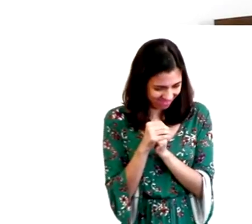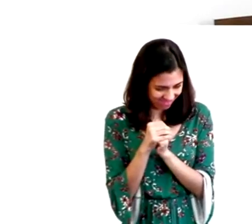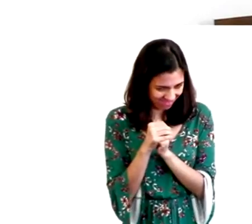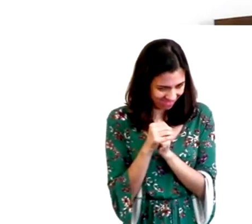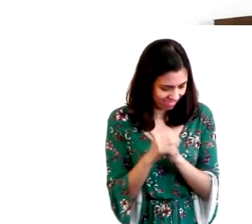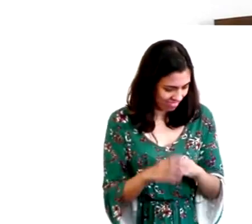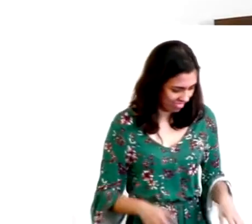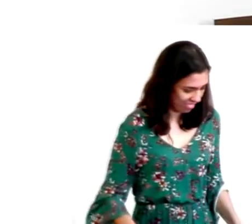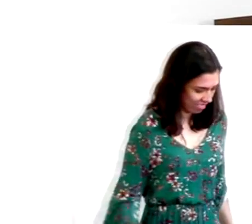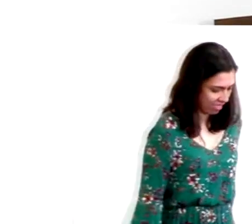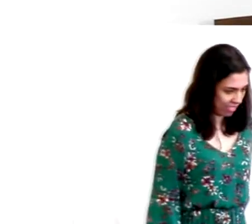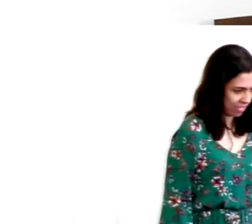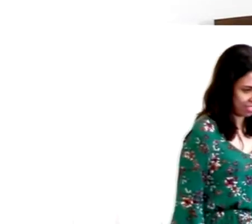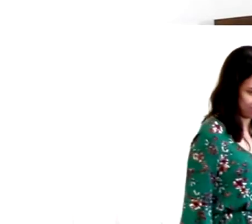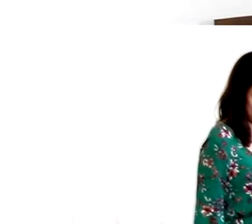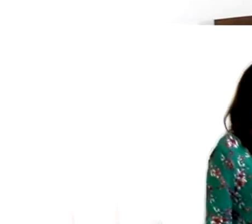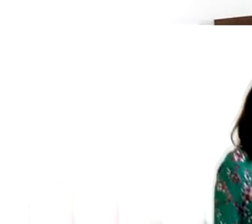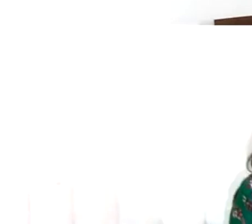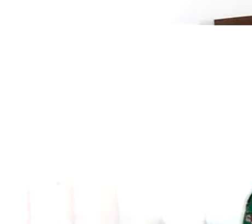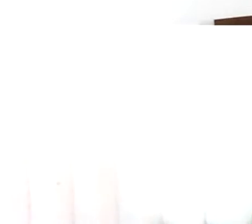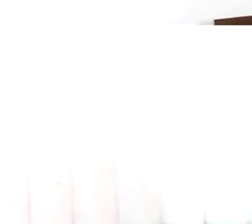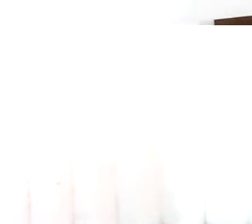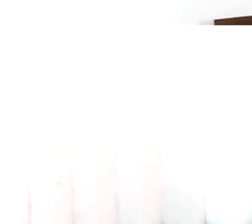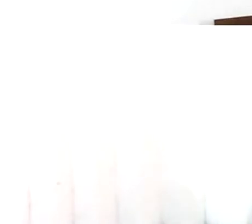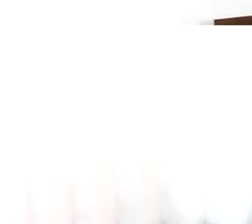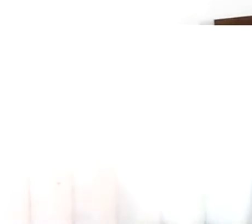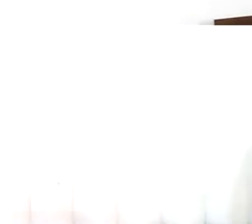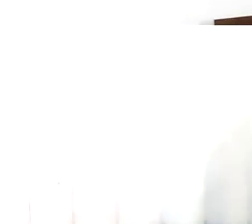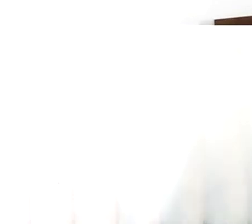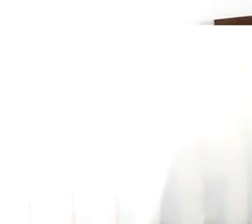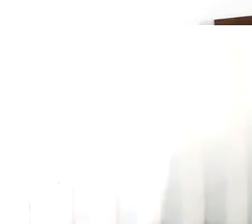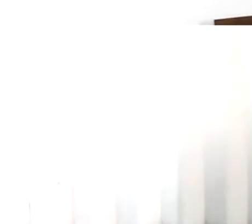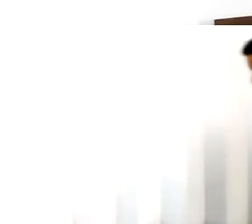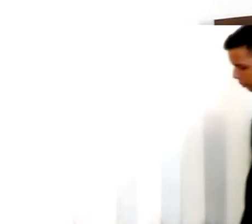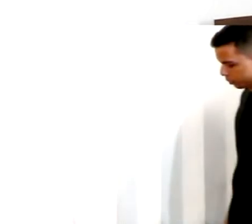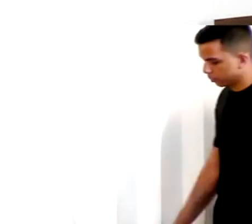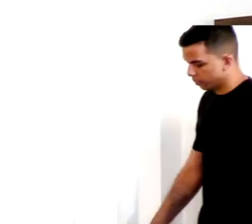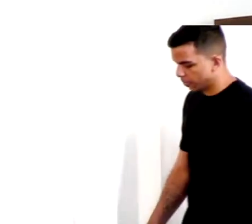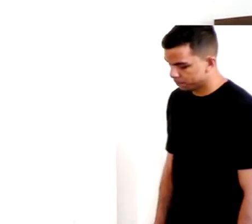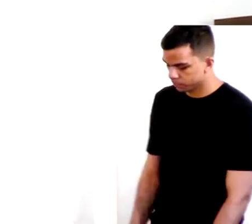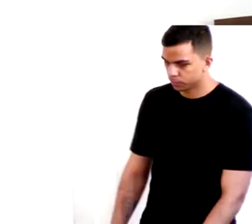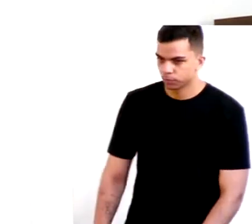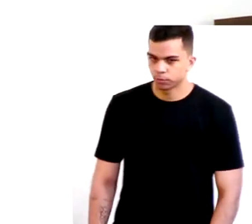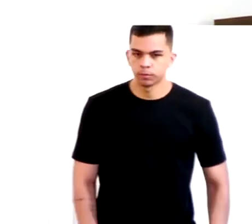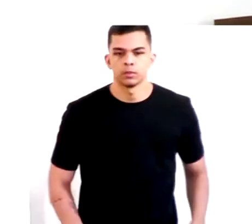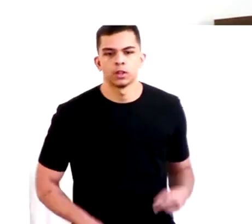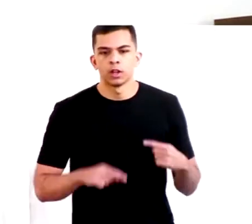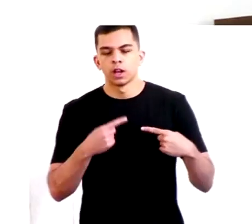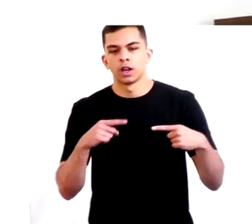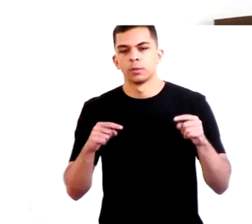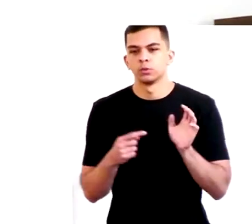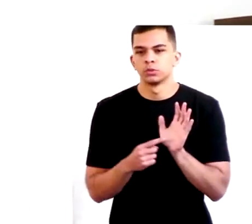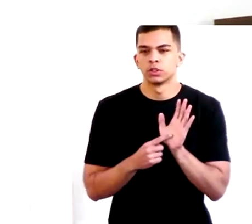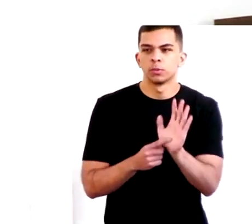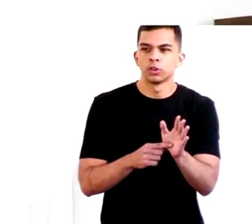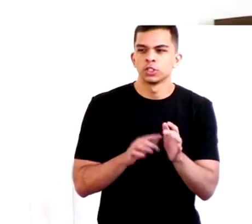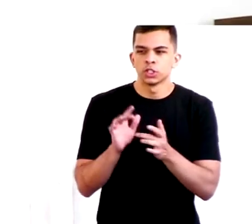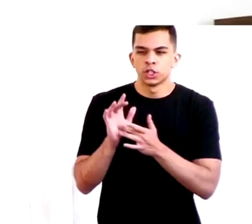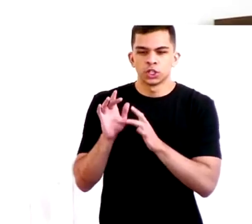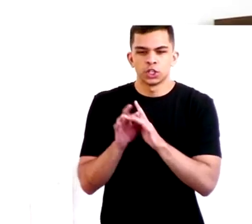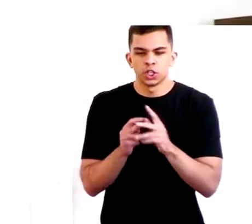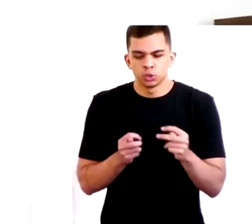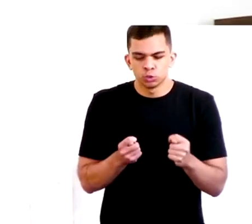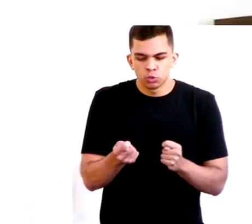Torne então esse hino uma oportunidade para colocar a sua vida diante daquilo que nós aprenderemos e